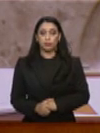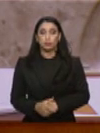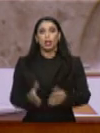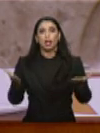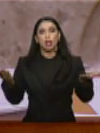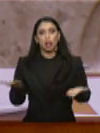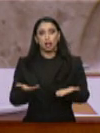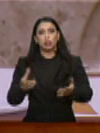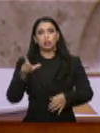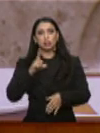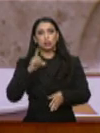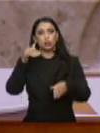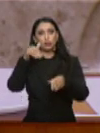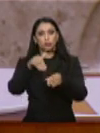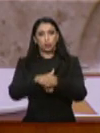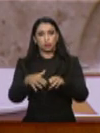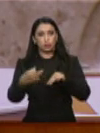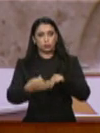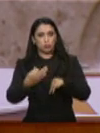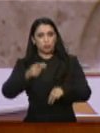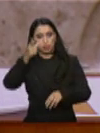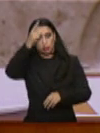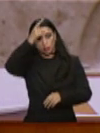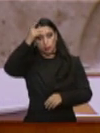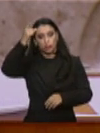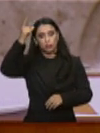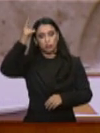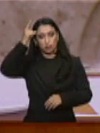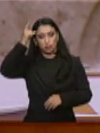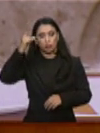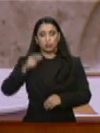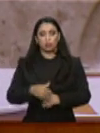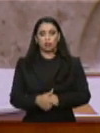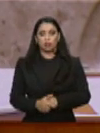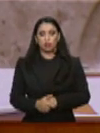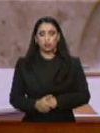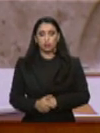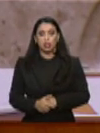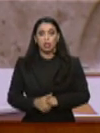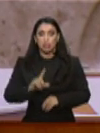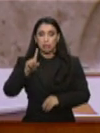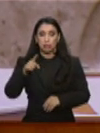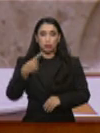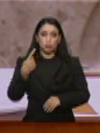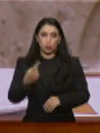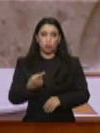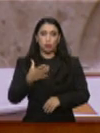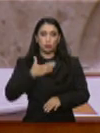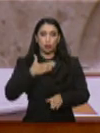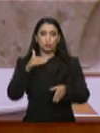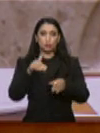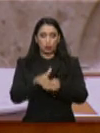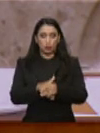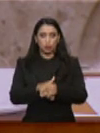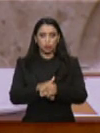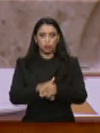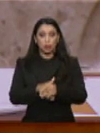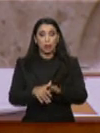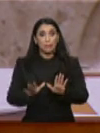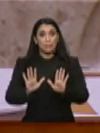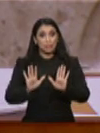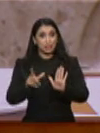Hoje colherei o voto do ministro Ricardo Lewandowski, proferirei brevemente o meu, mas antes asseguro